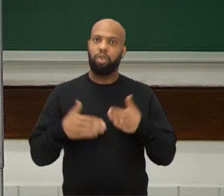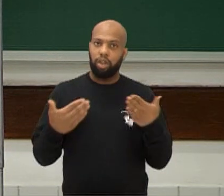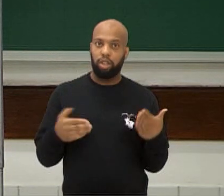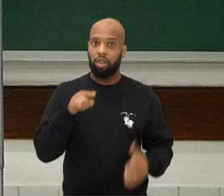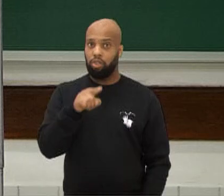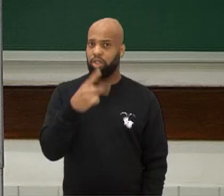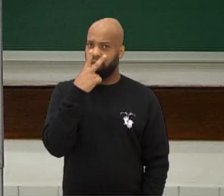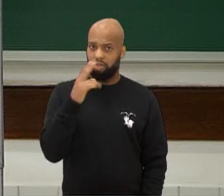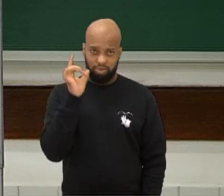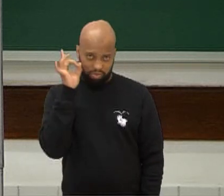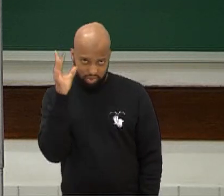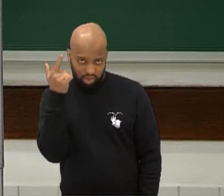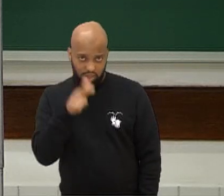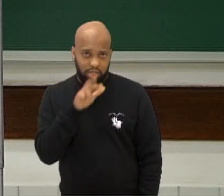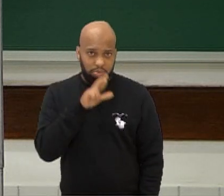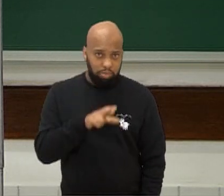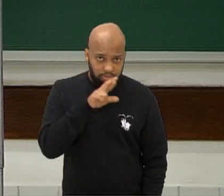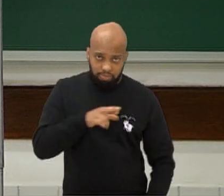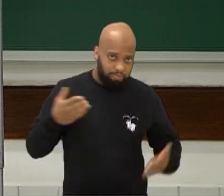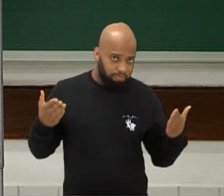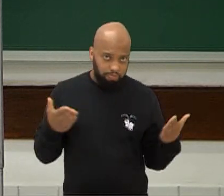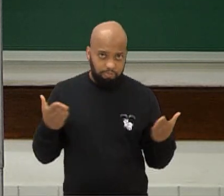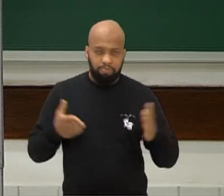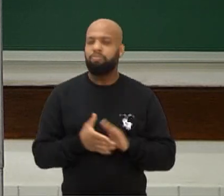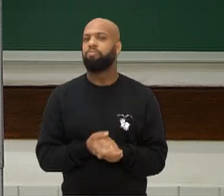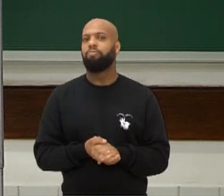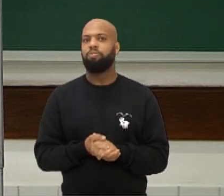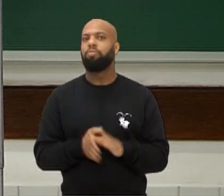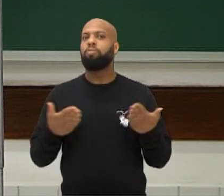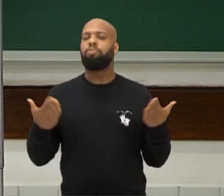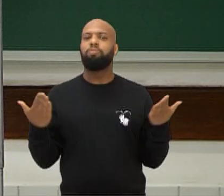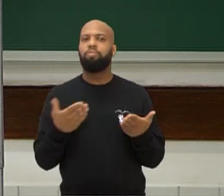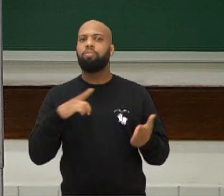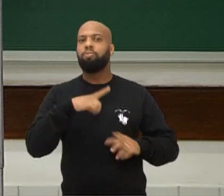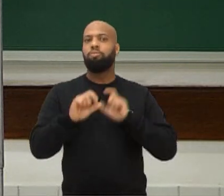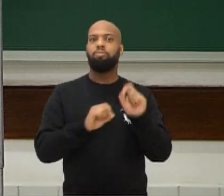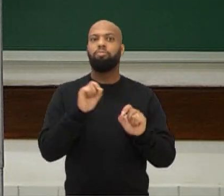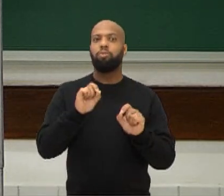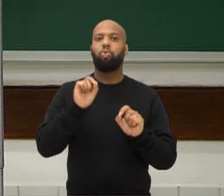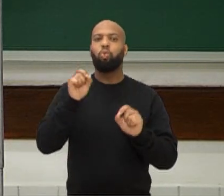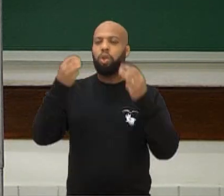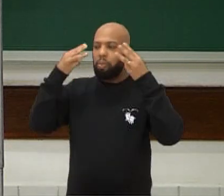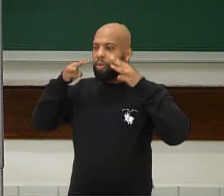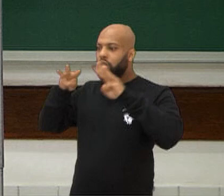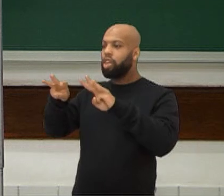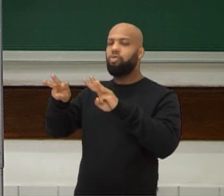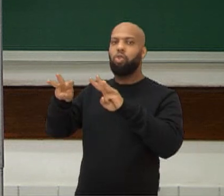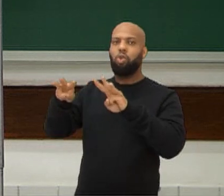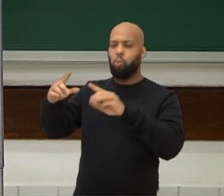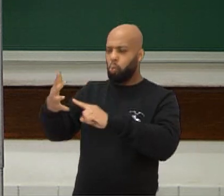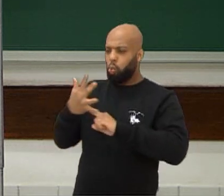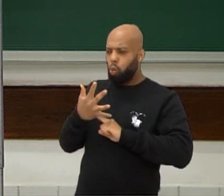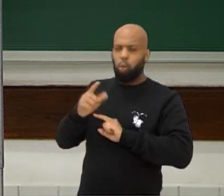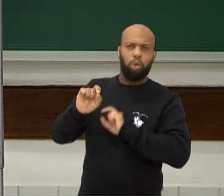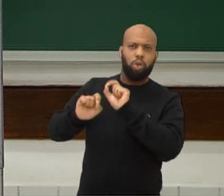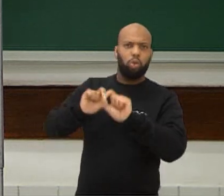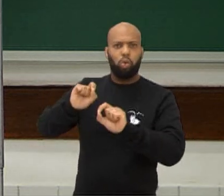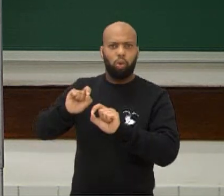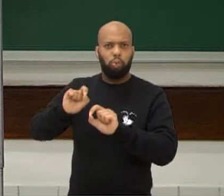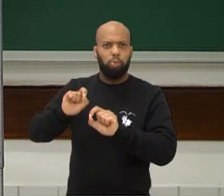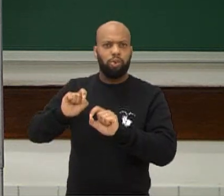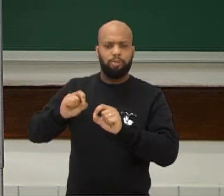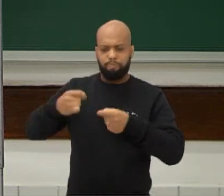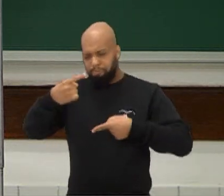E aí, você achou fácil fazer a sua resposta? Então vamos ver o que é que o Maquiavel nos coloca a respeito da questão